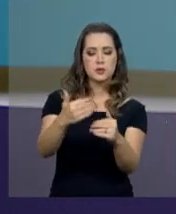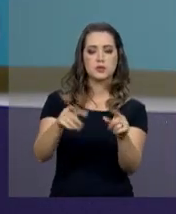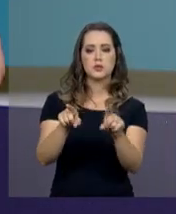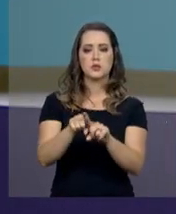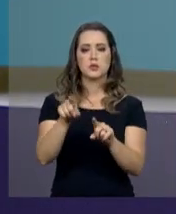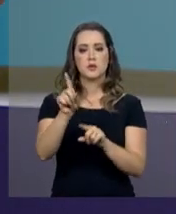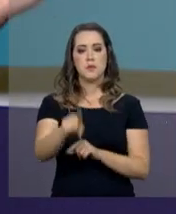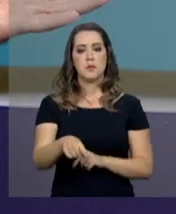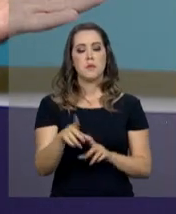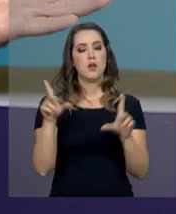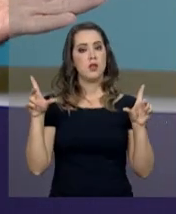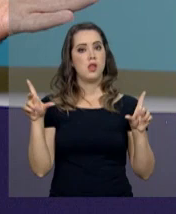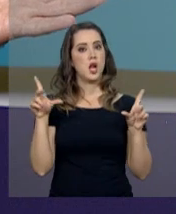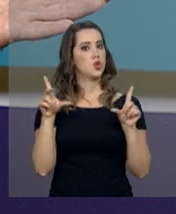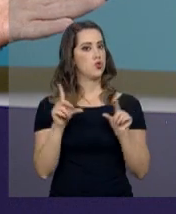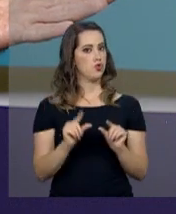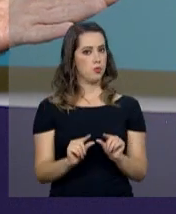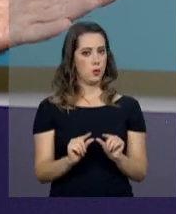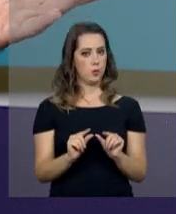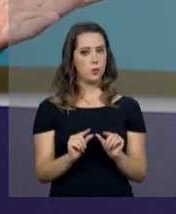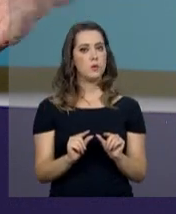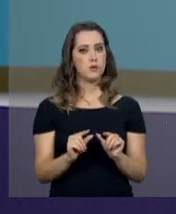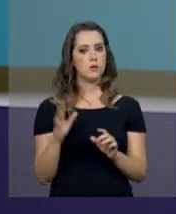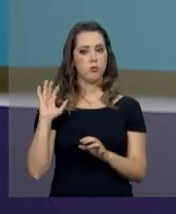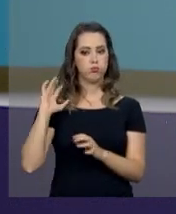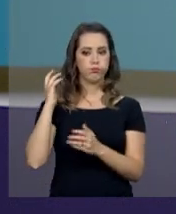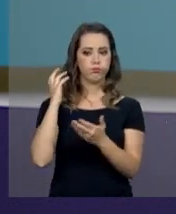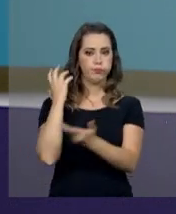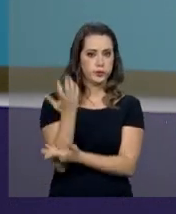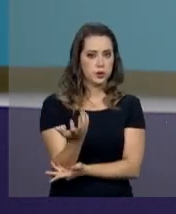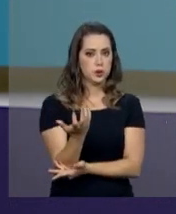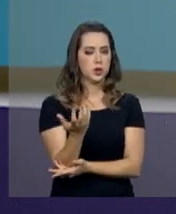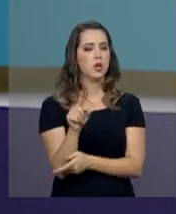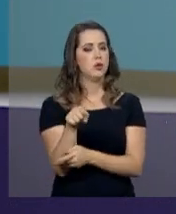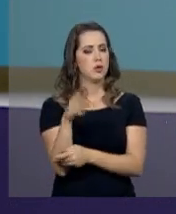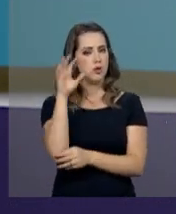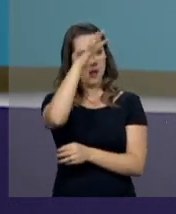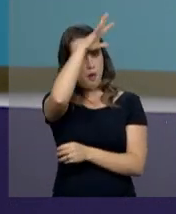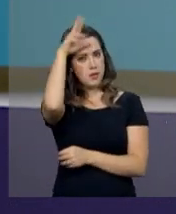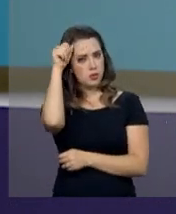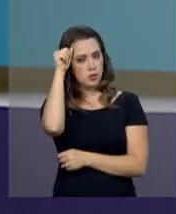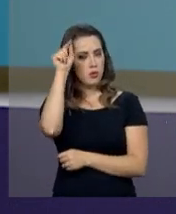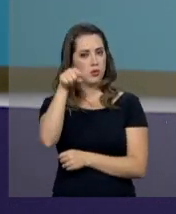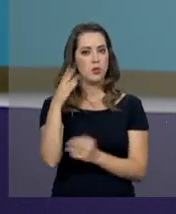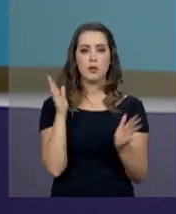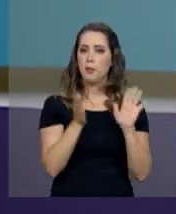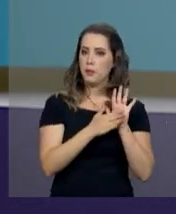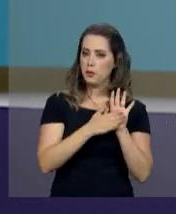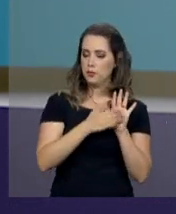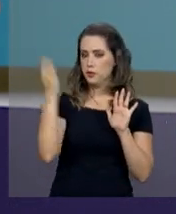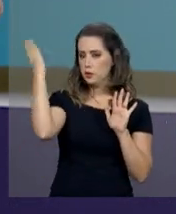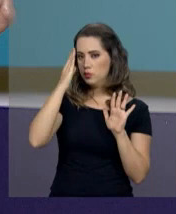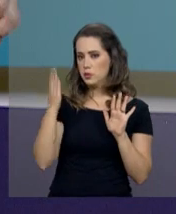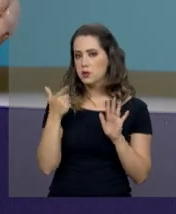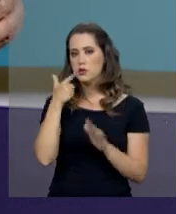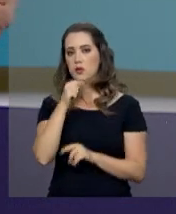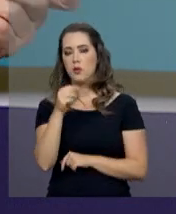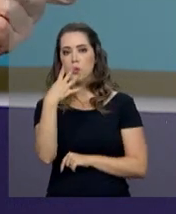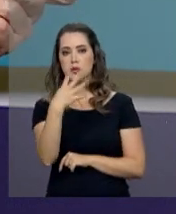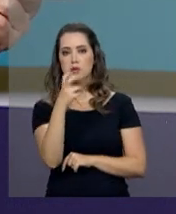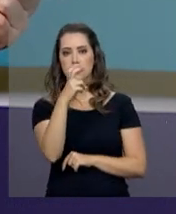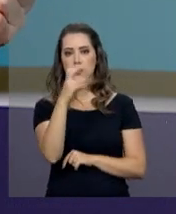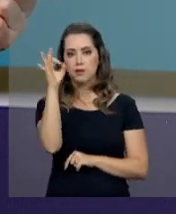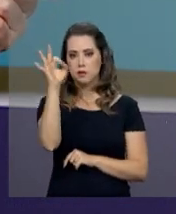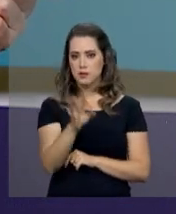na redução do desmatamento na amazônia uma das propostas do brasil e atinge 45% de fontes renováveis